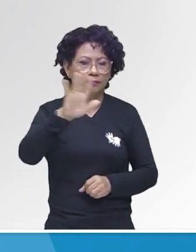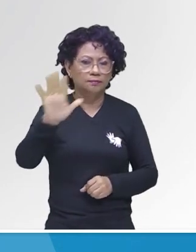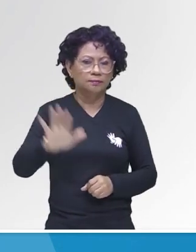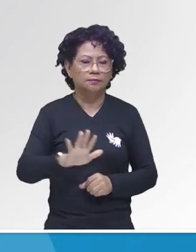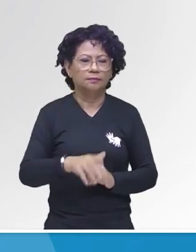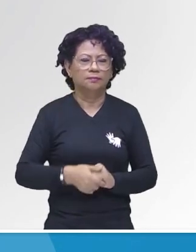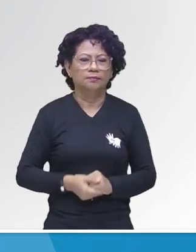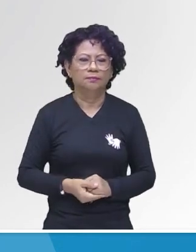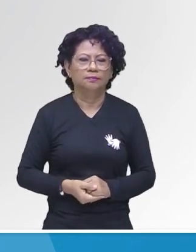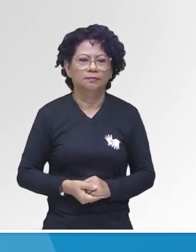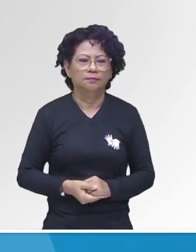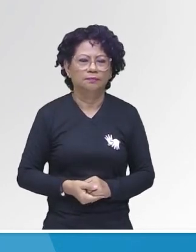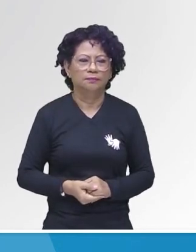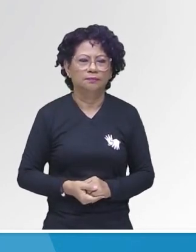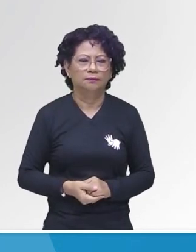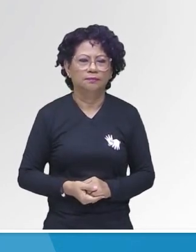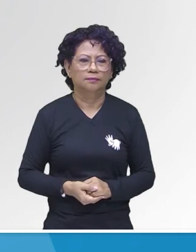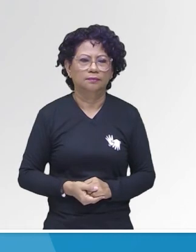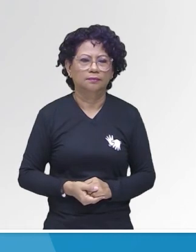Olha aí, ó.